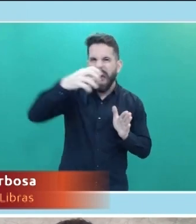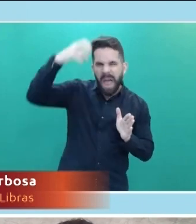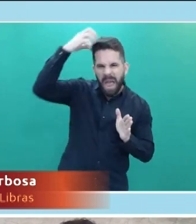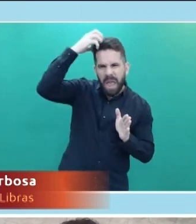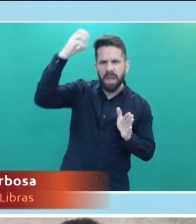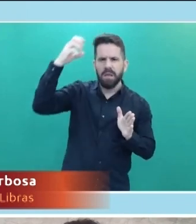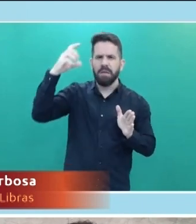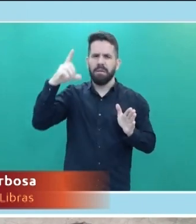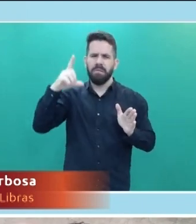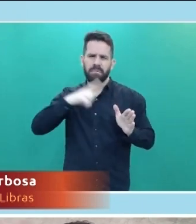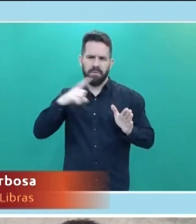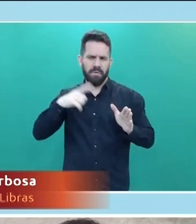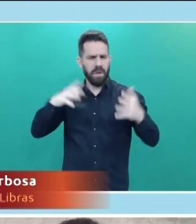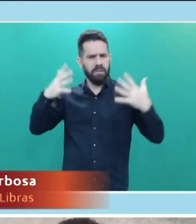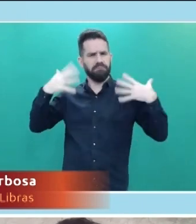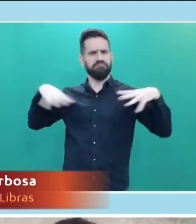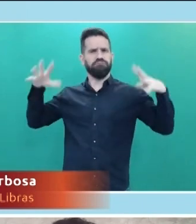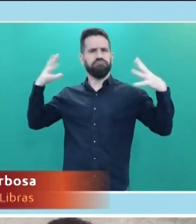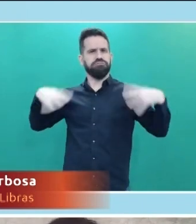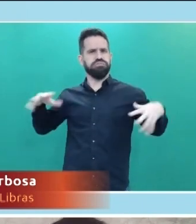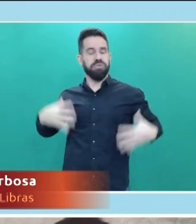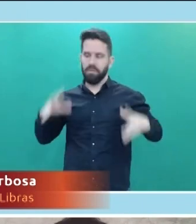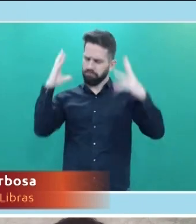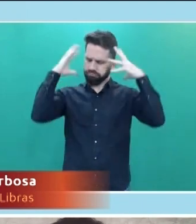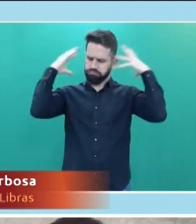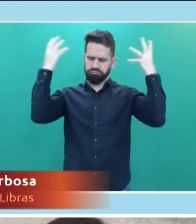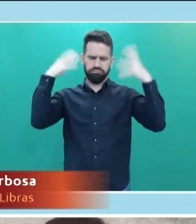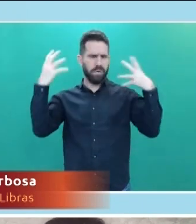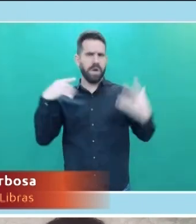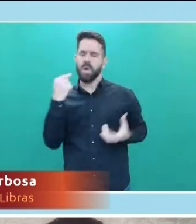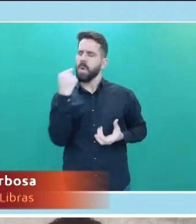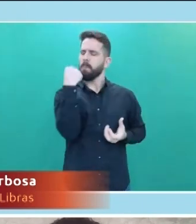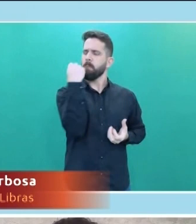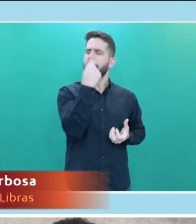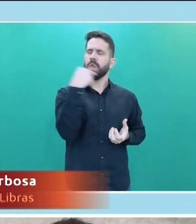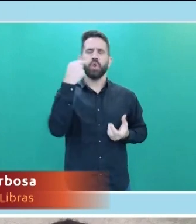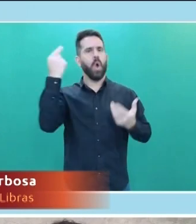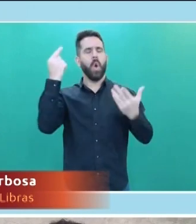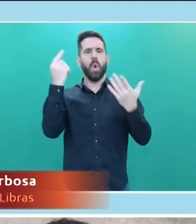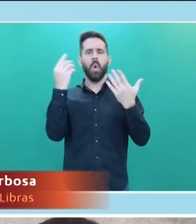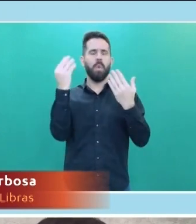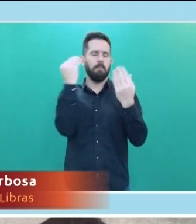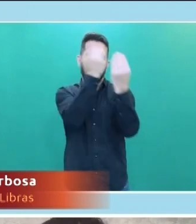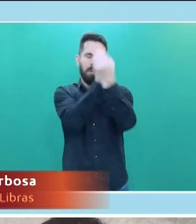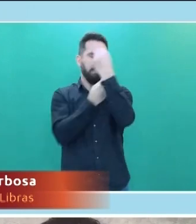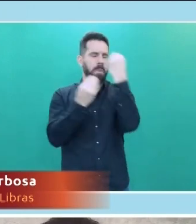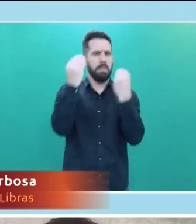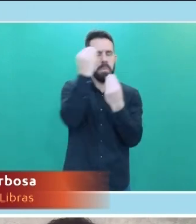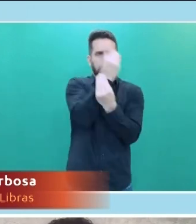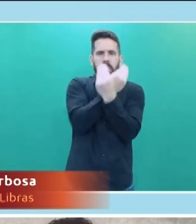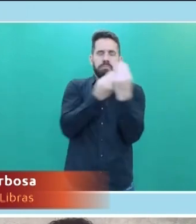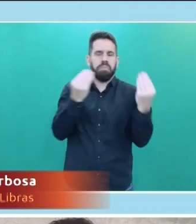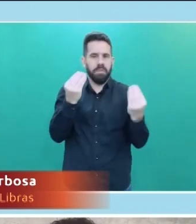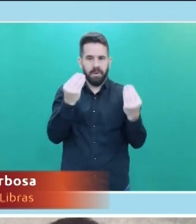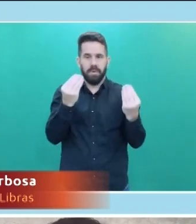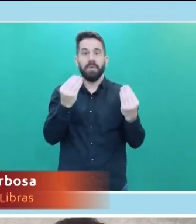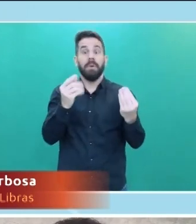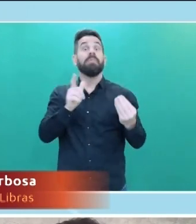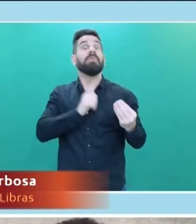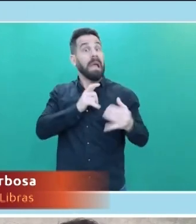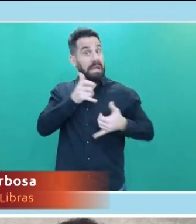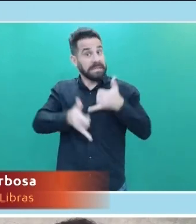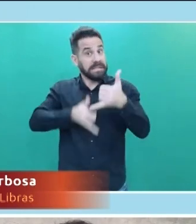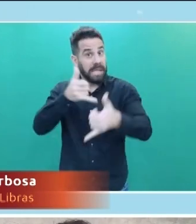grandes vestes e cabelo grande, batom, muita maquiagem. Nomeou até um salto, né, Matheus?